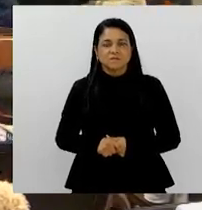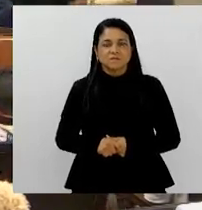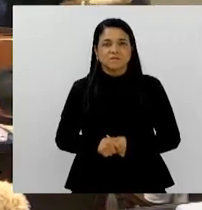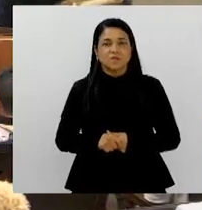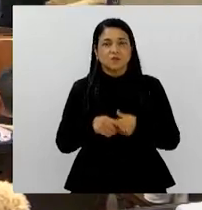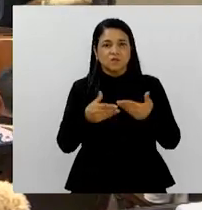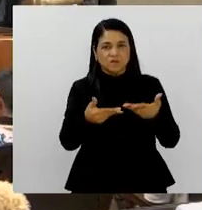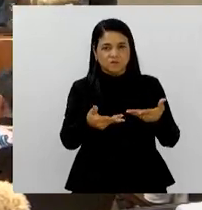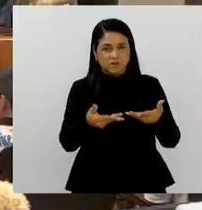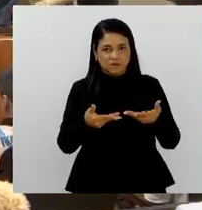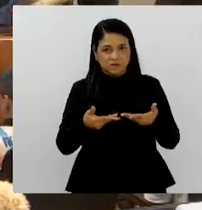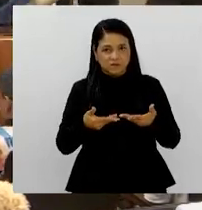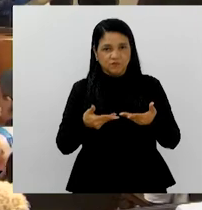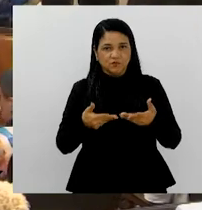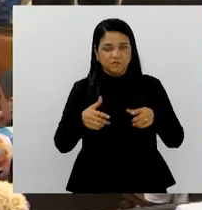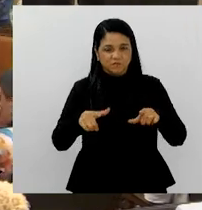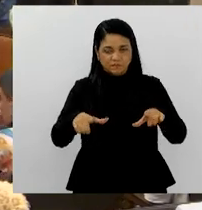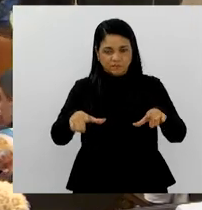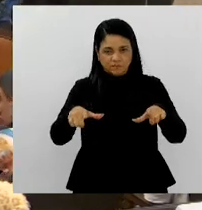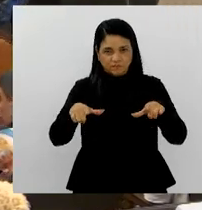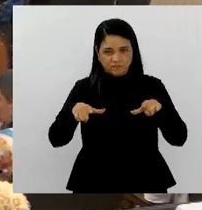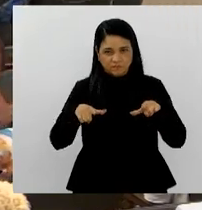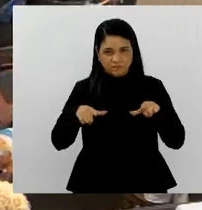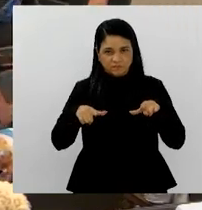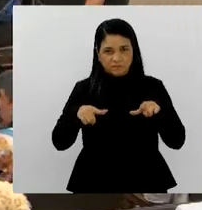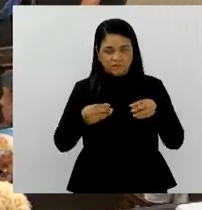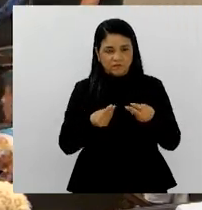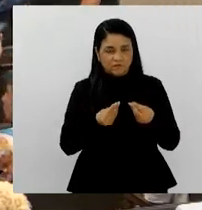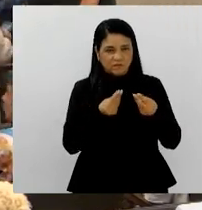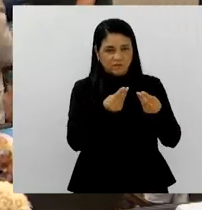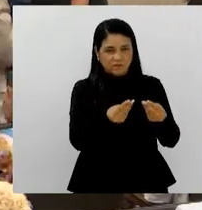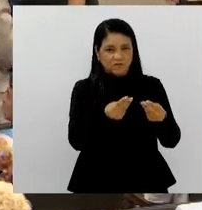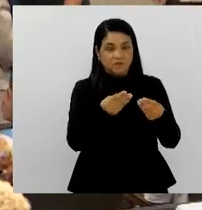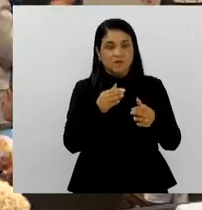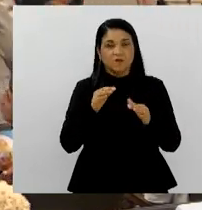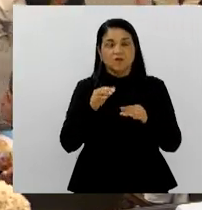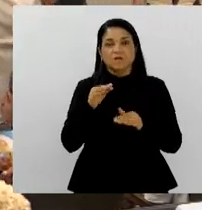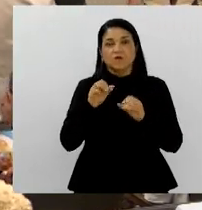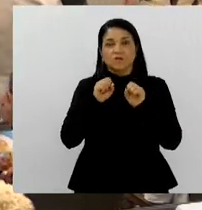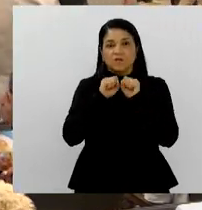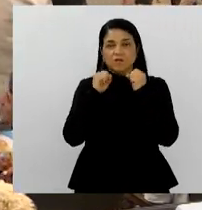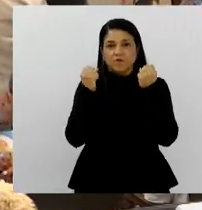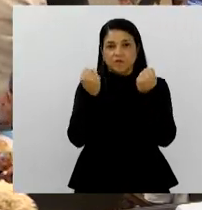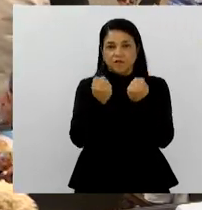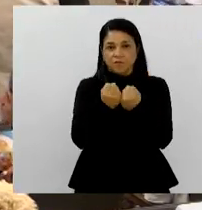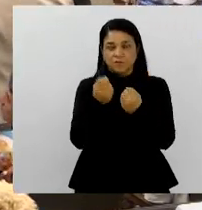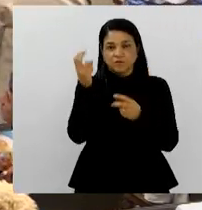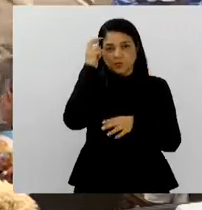Convidamos para a entrega do diploma Ilona de Estudos para o Fórum de Cultura Viva a secretária Daniele Barros.